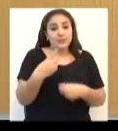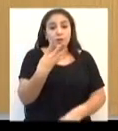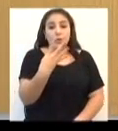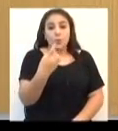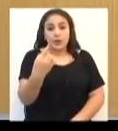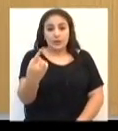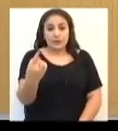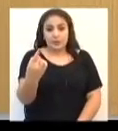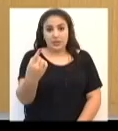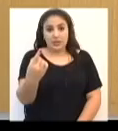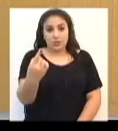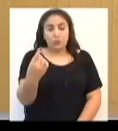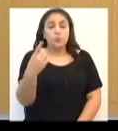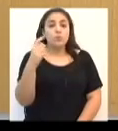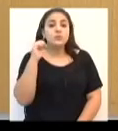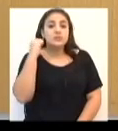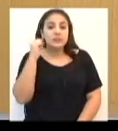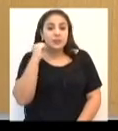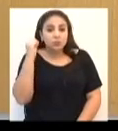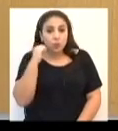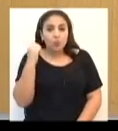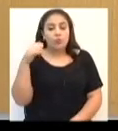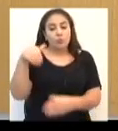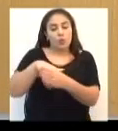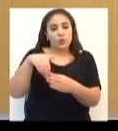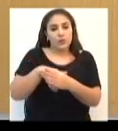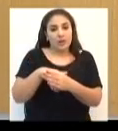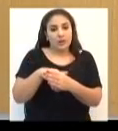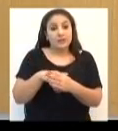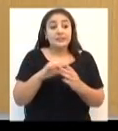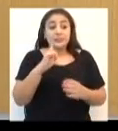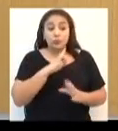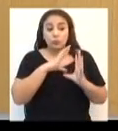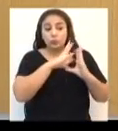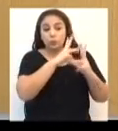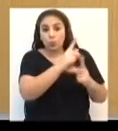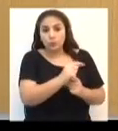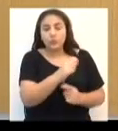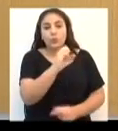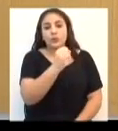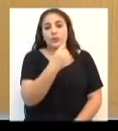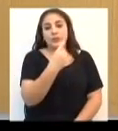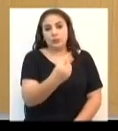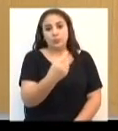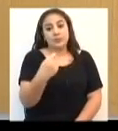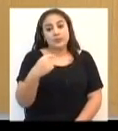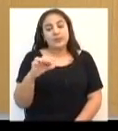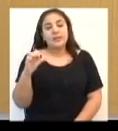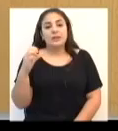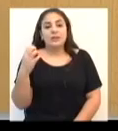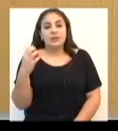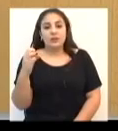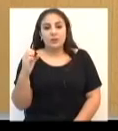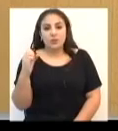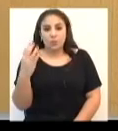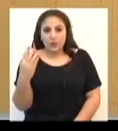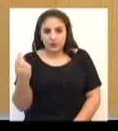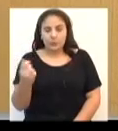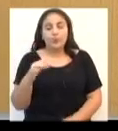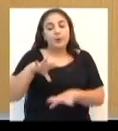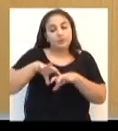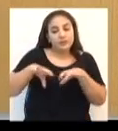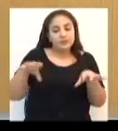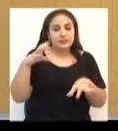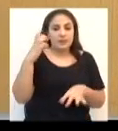41 dos 81 parlamentares para que a presidente seja afastada do cargo. A decisão